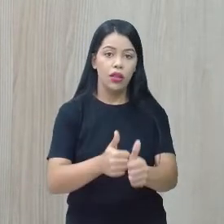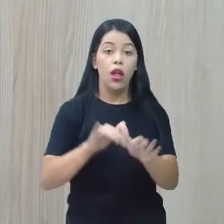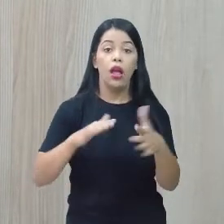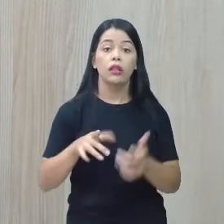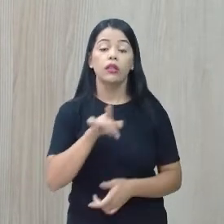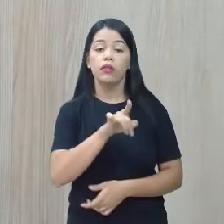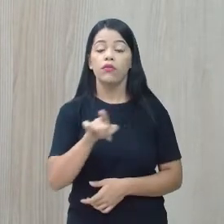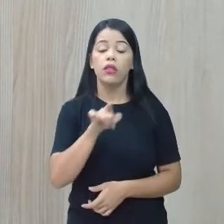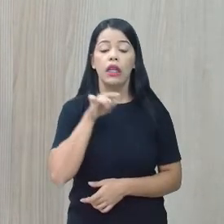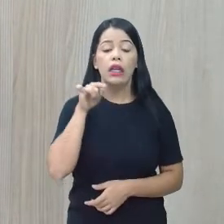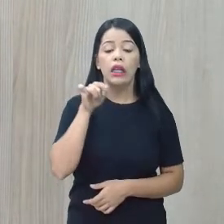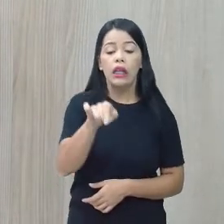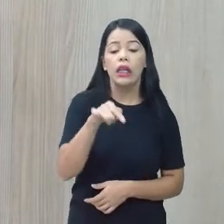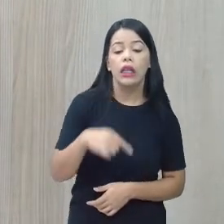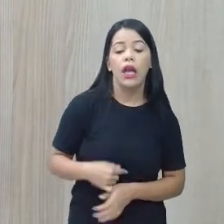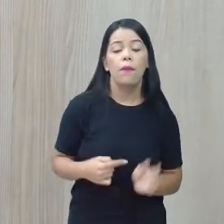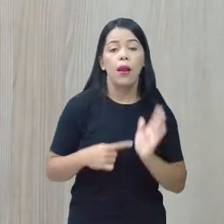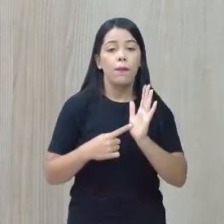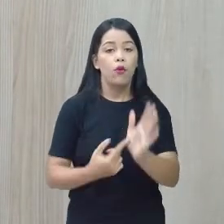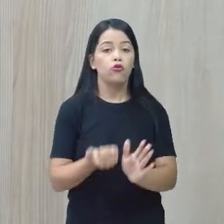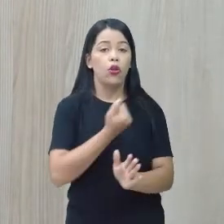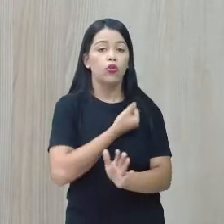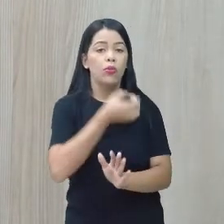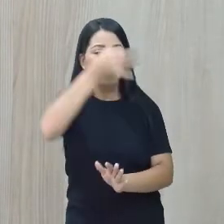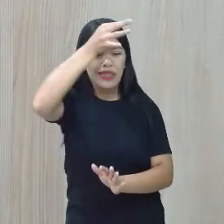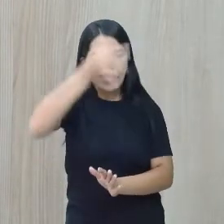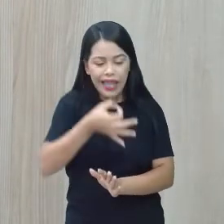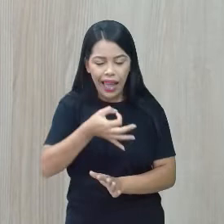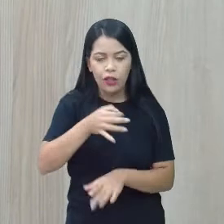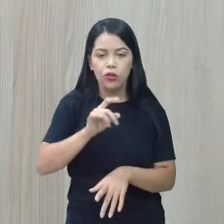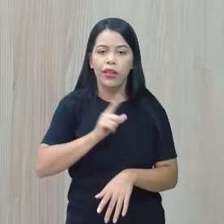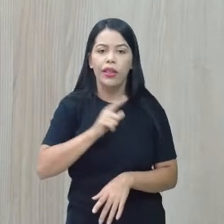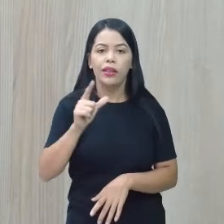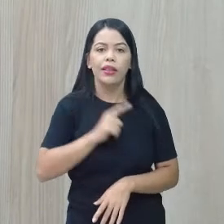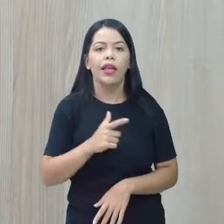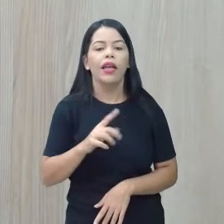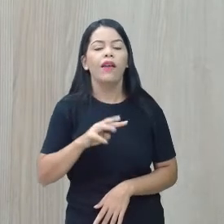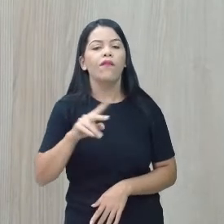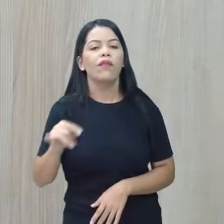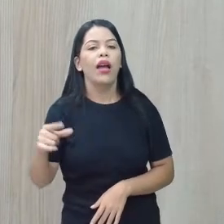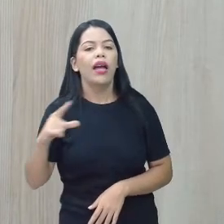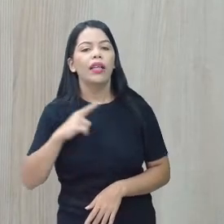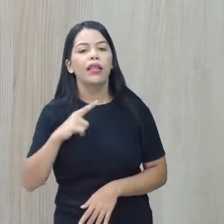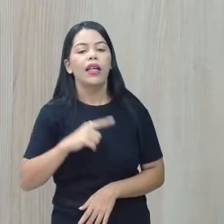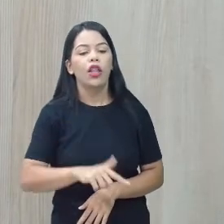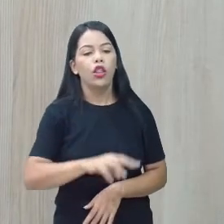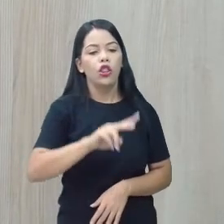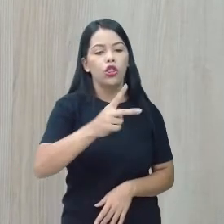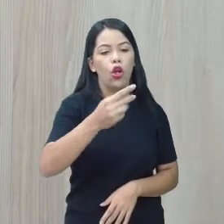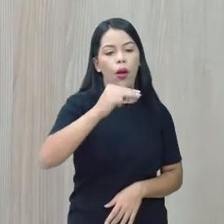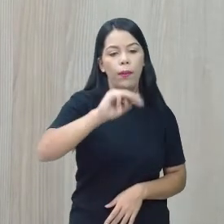naquele negocinho para dar o número exato de seguidores, vai ter lá 2.700.000?